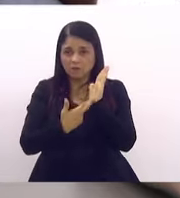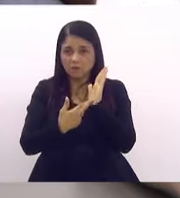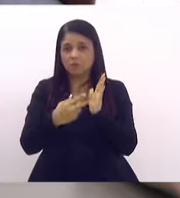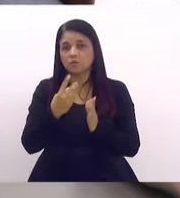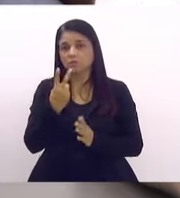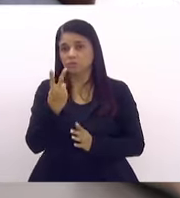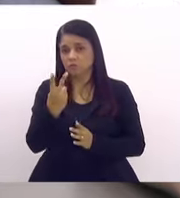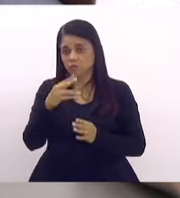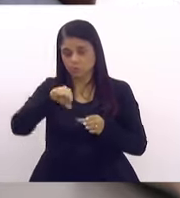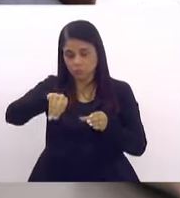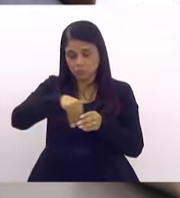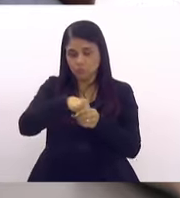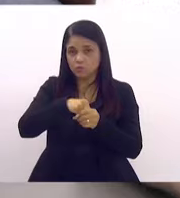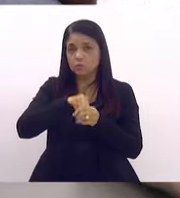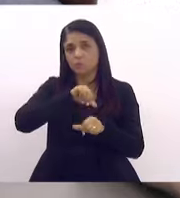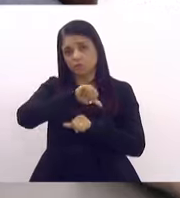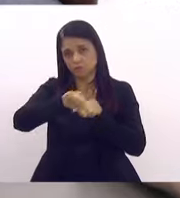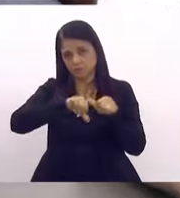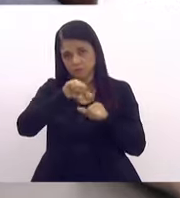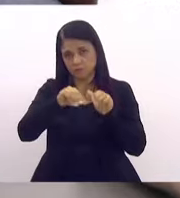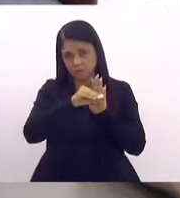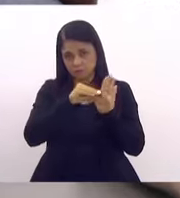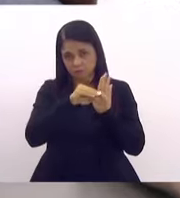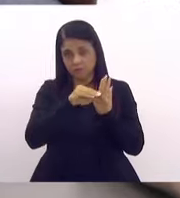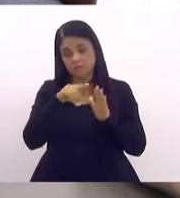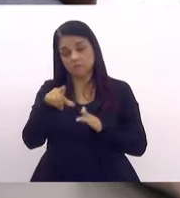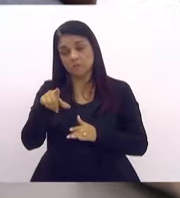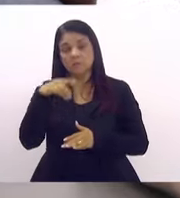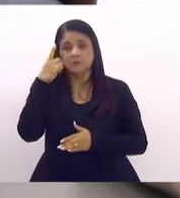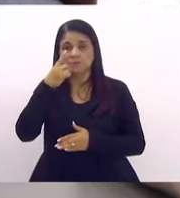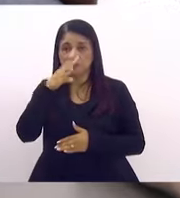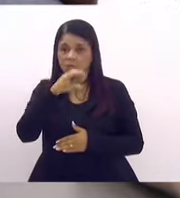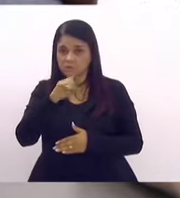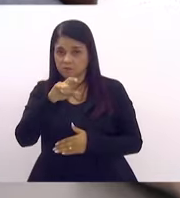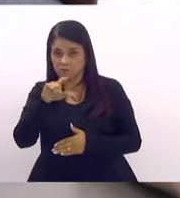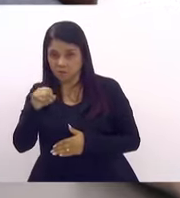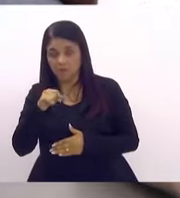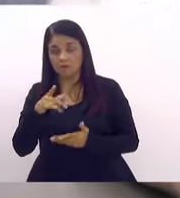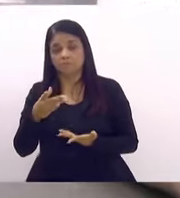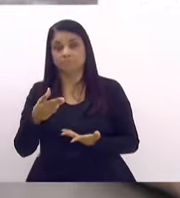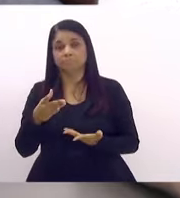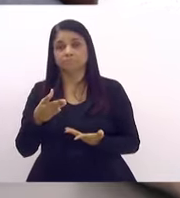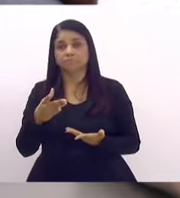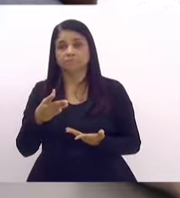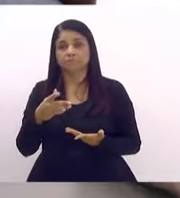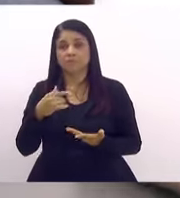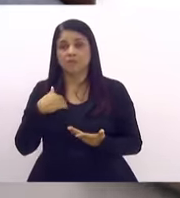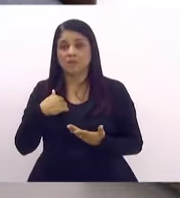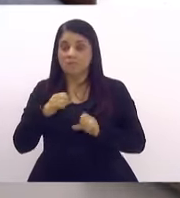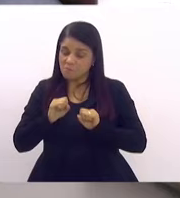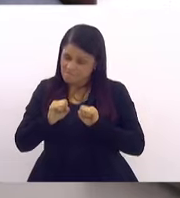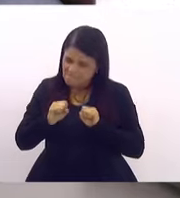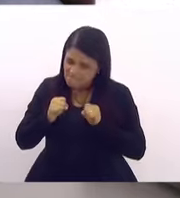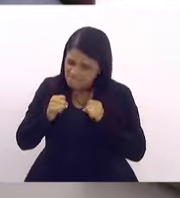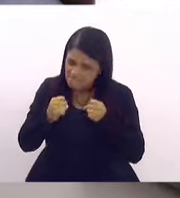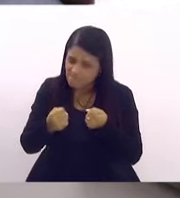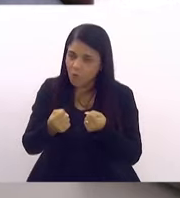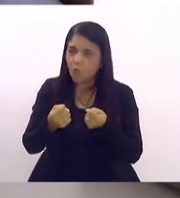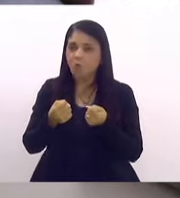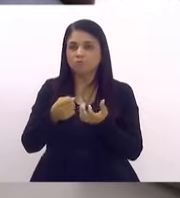duas modificações, e se a deputada Célia, ainda assim, apesar do meu grande esforço